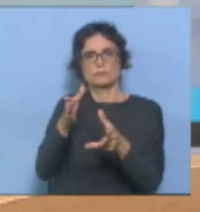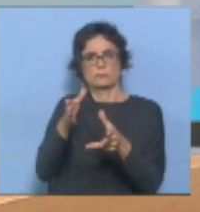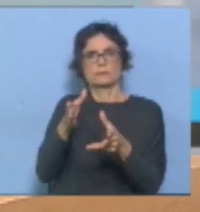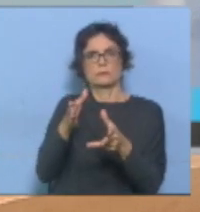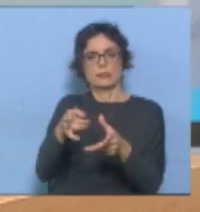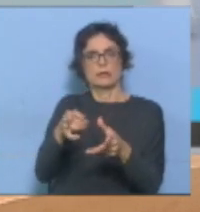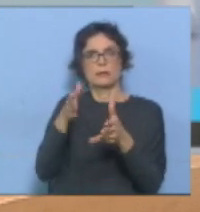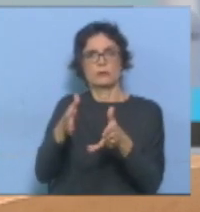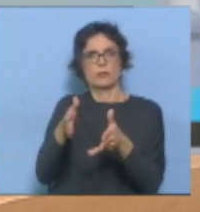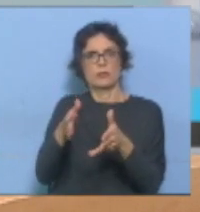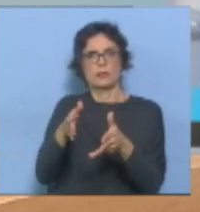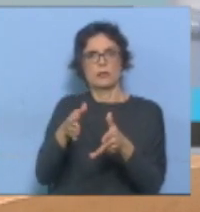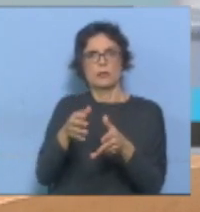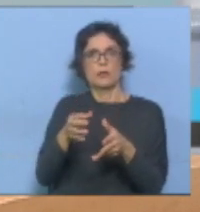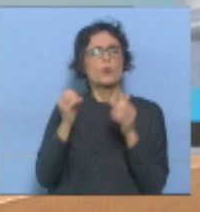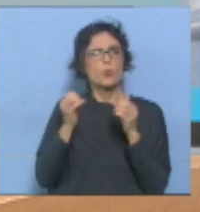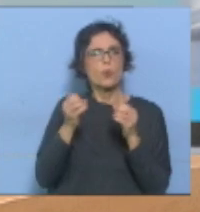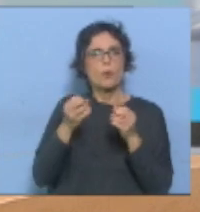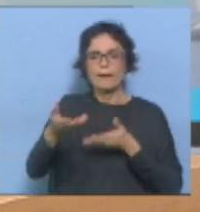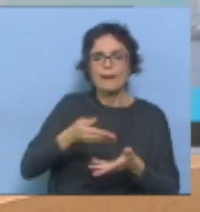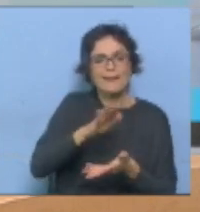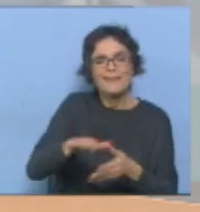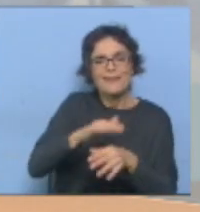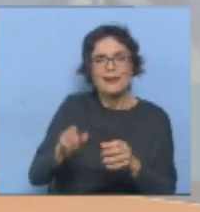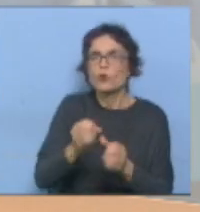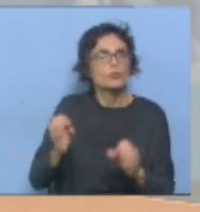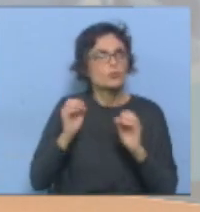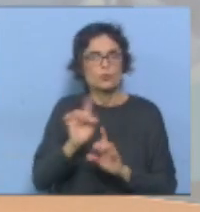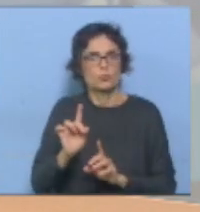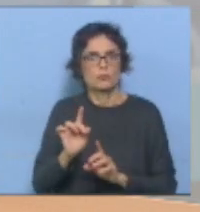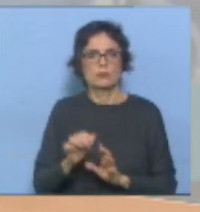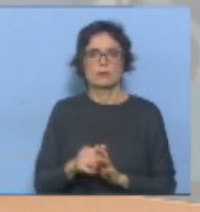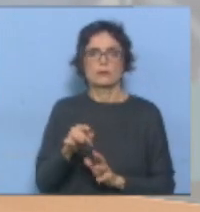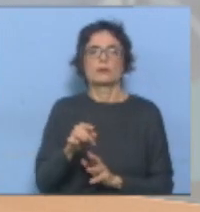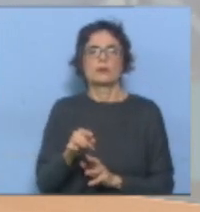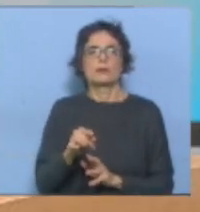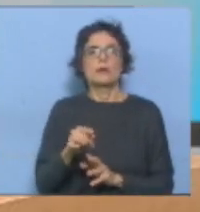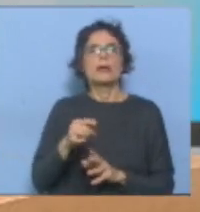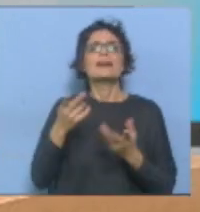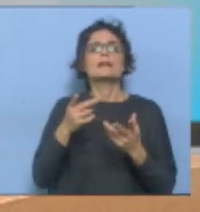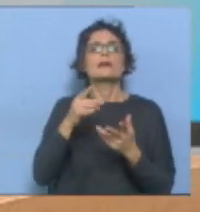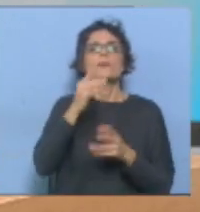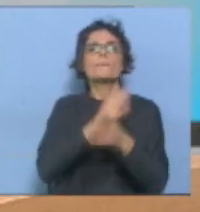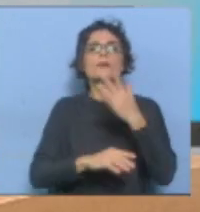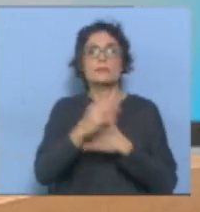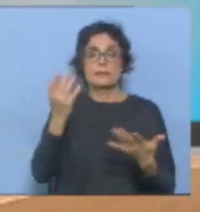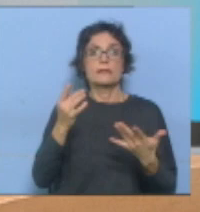bom interagir com o cão-guia. Deficiências visuais e auditivas. Vamos